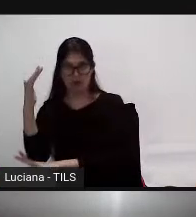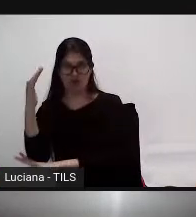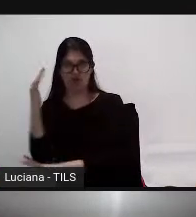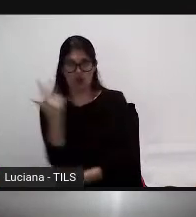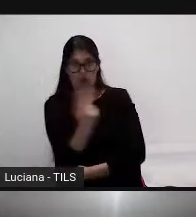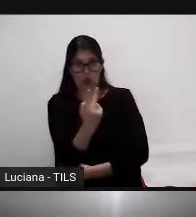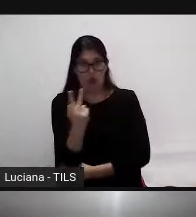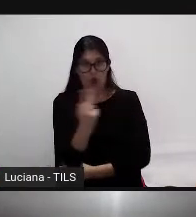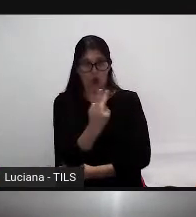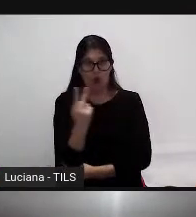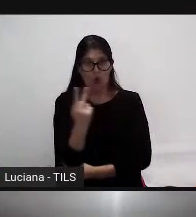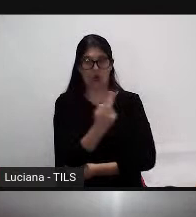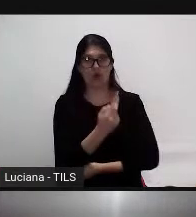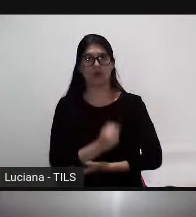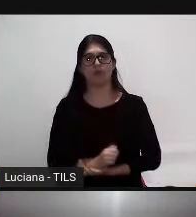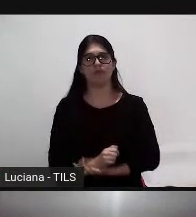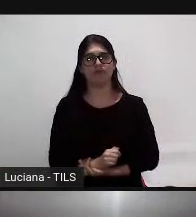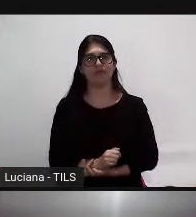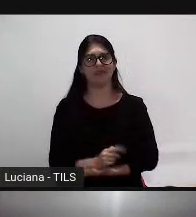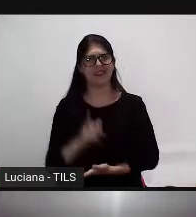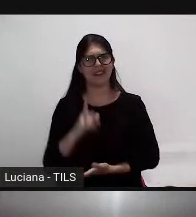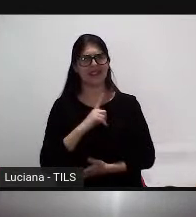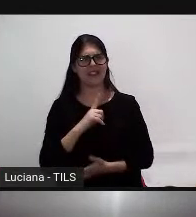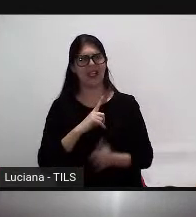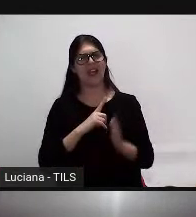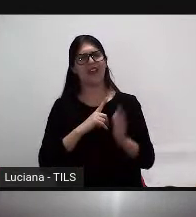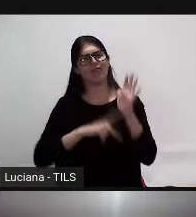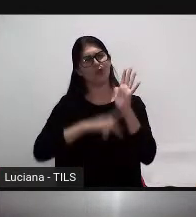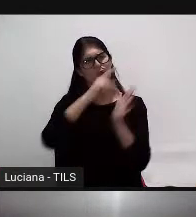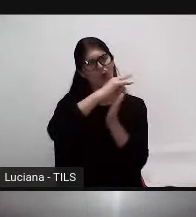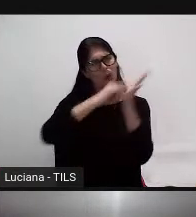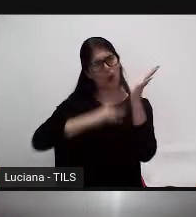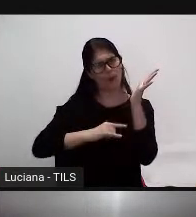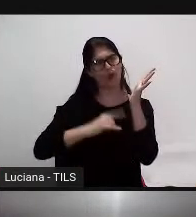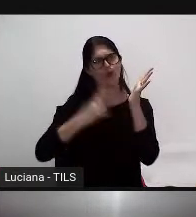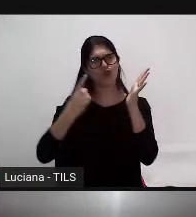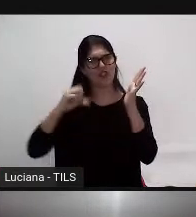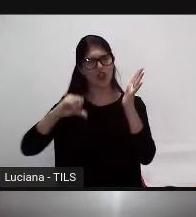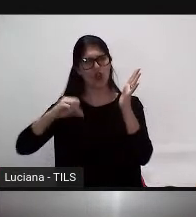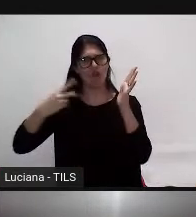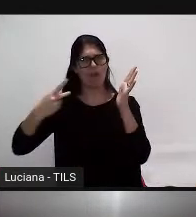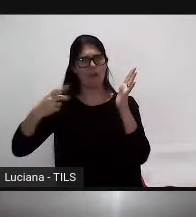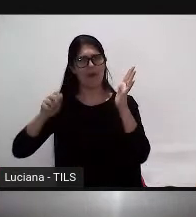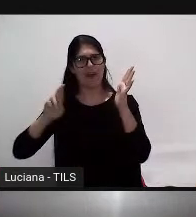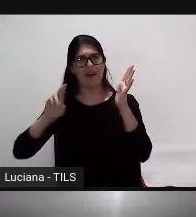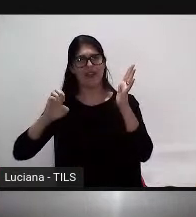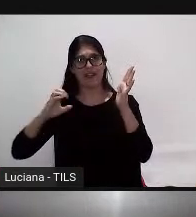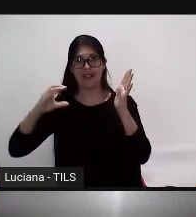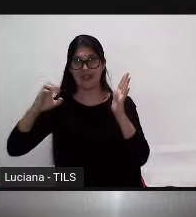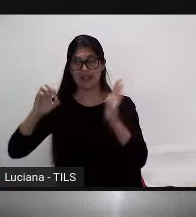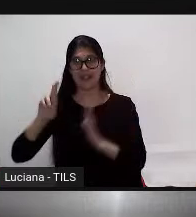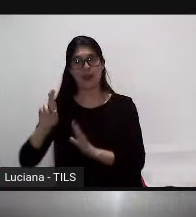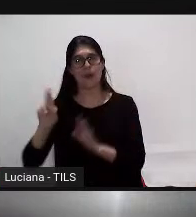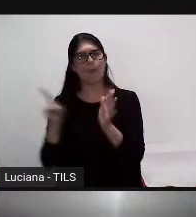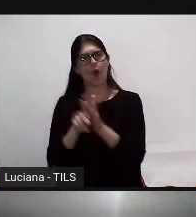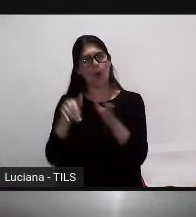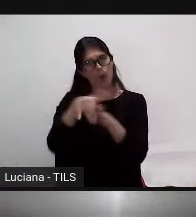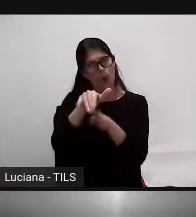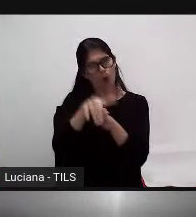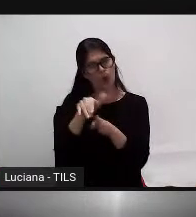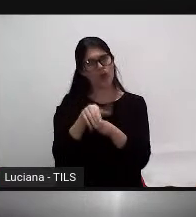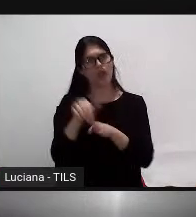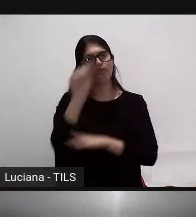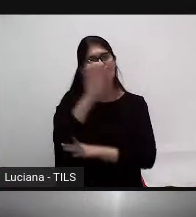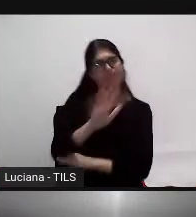de posse do parecer 19 do CNE, né, Conselho Nacional de Educação,